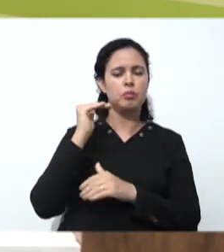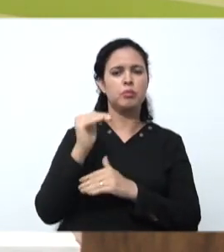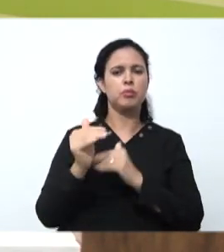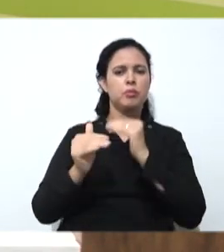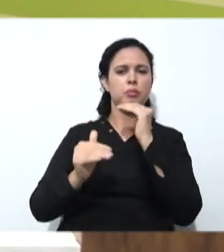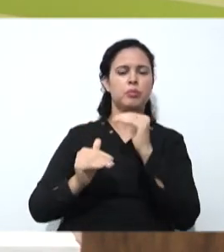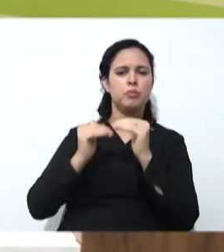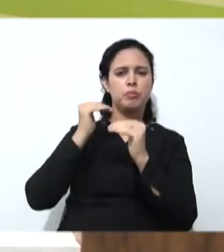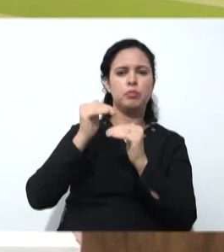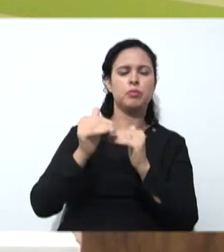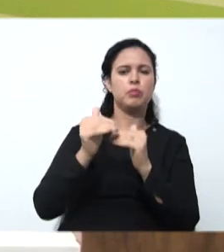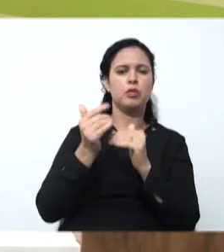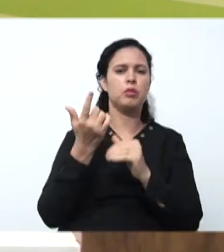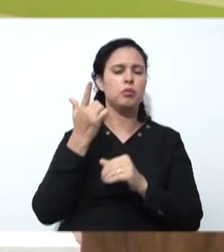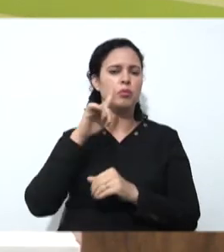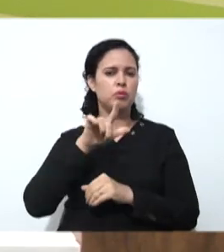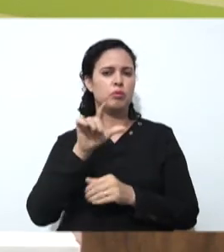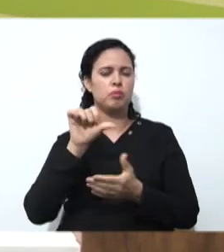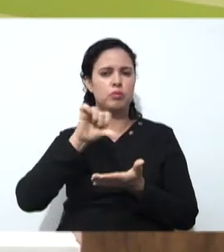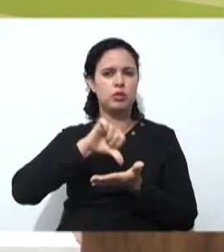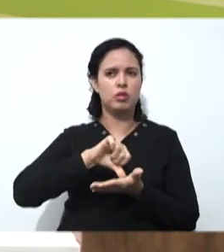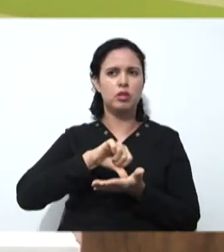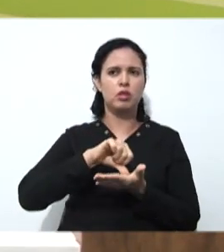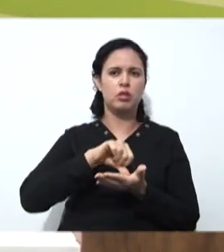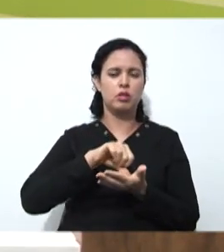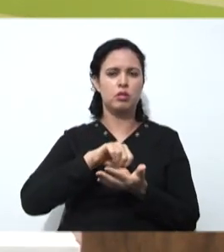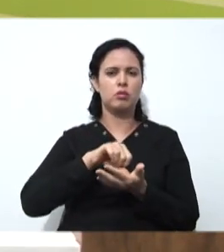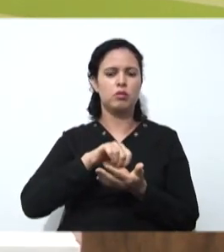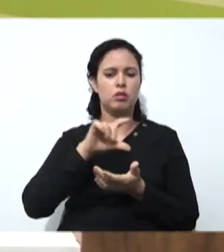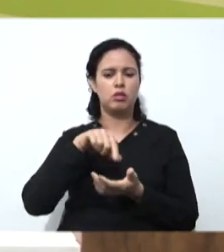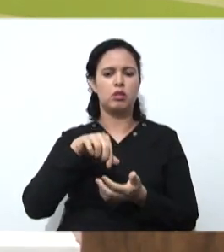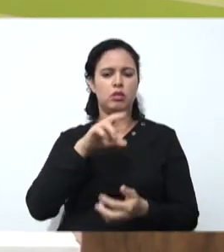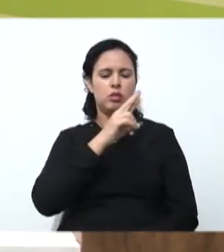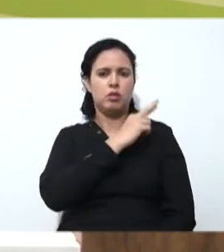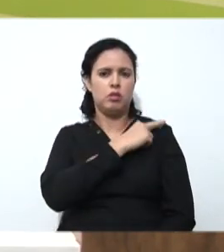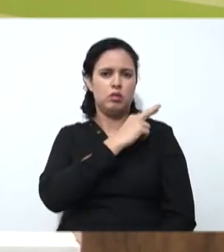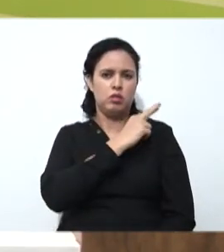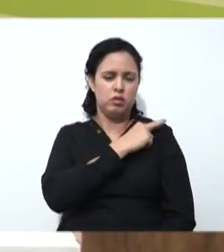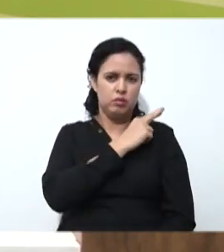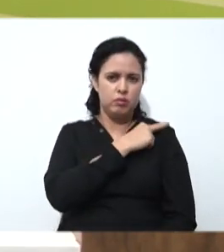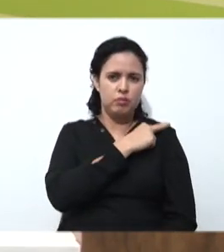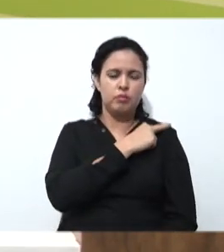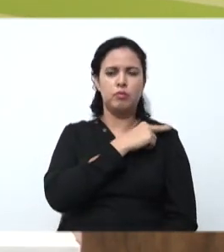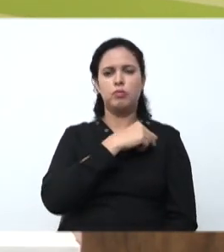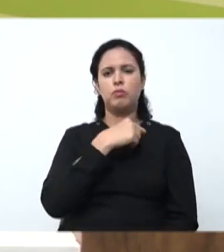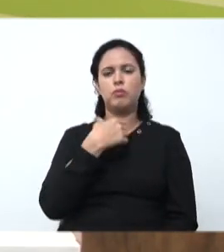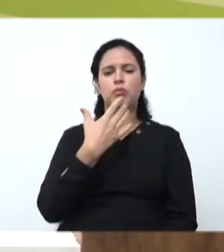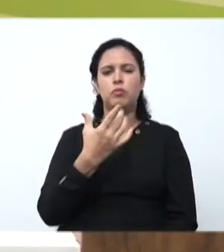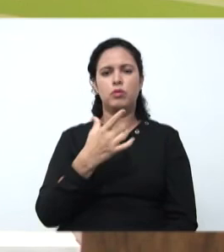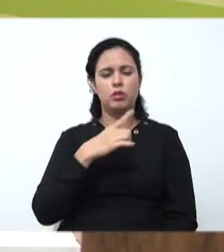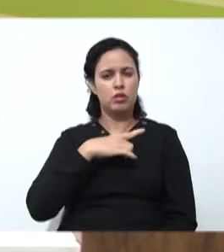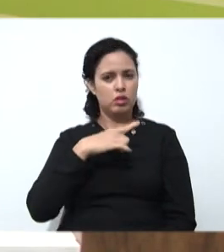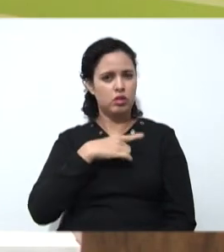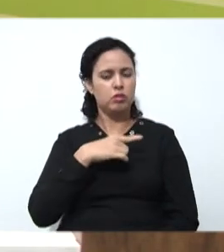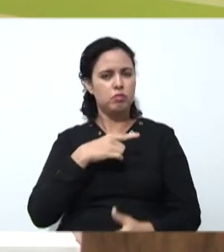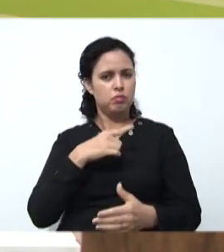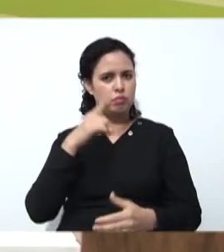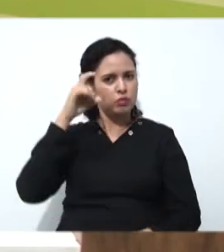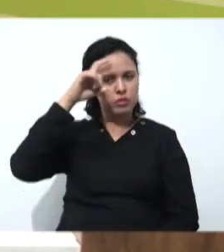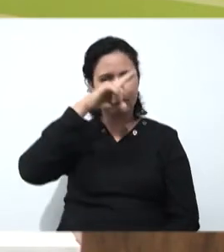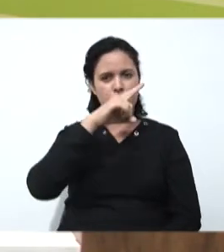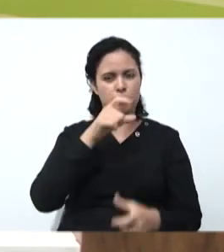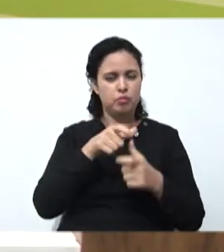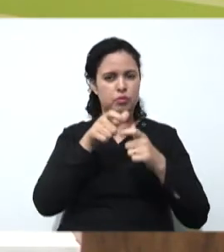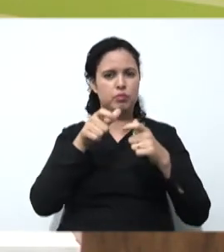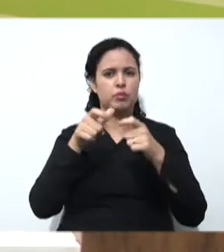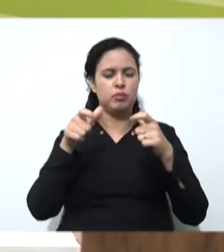num cargo, né, numa função de maior responsabilidade, onde aumentam os desafios, a